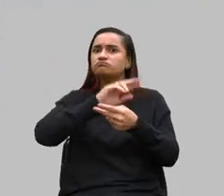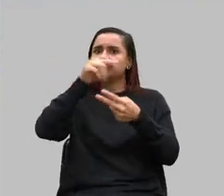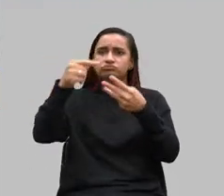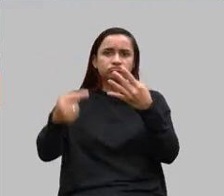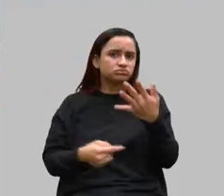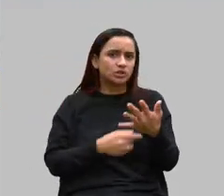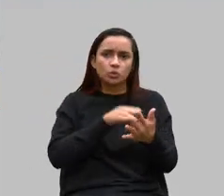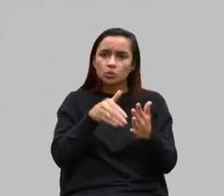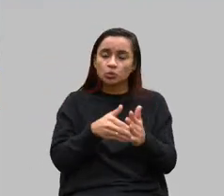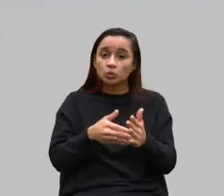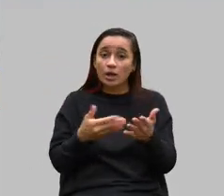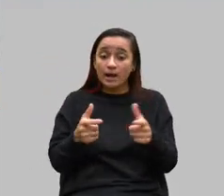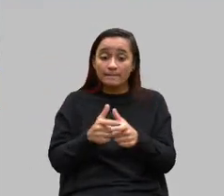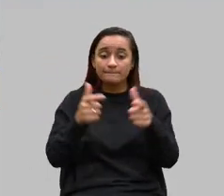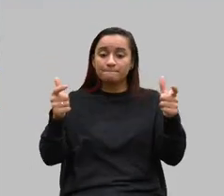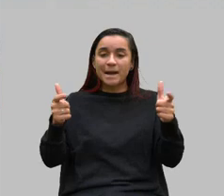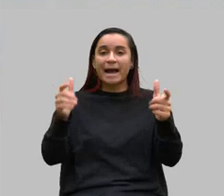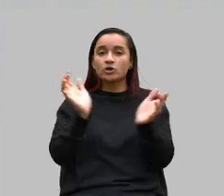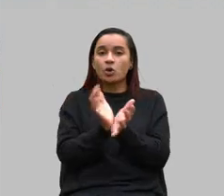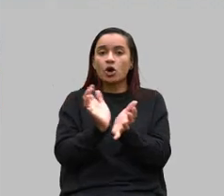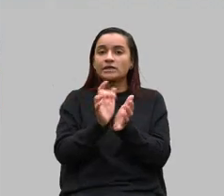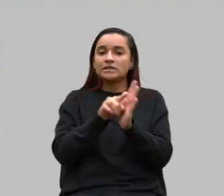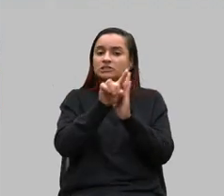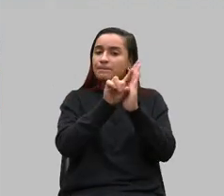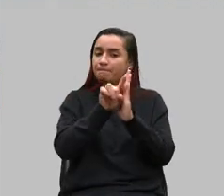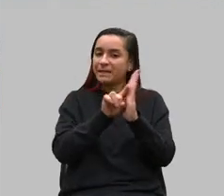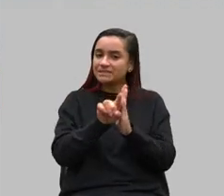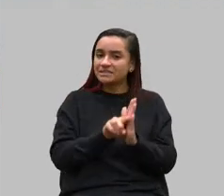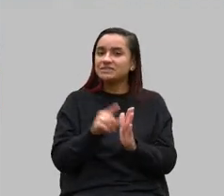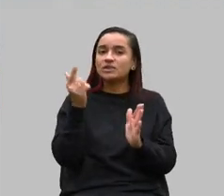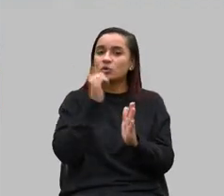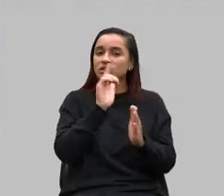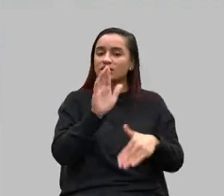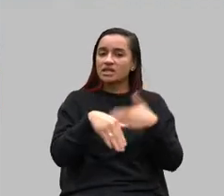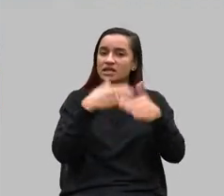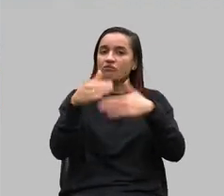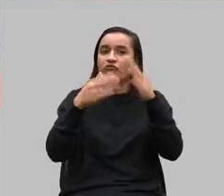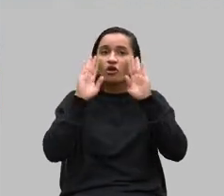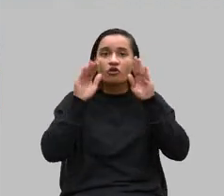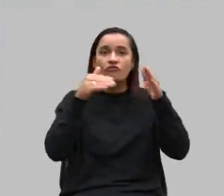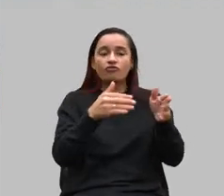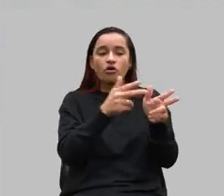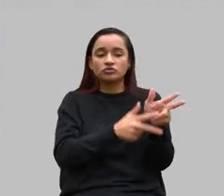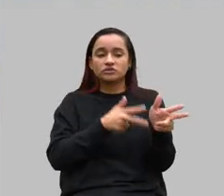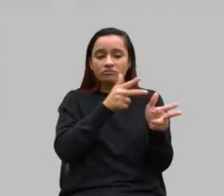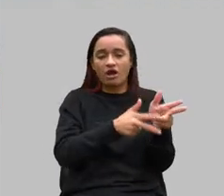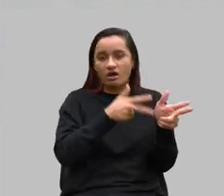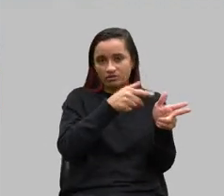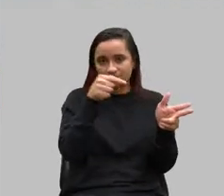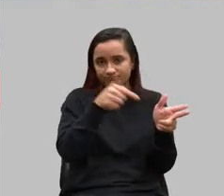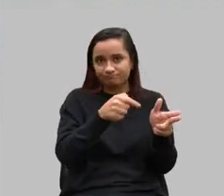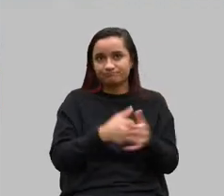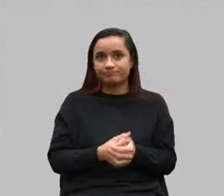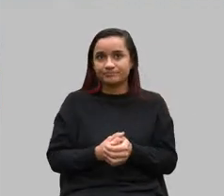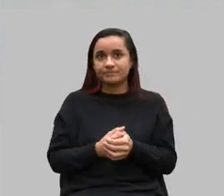orgulho Mineiro de voltado pro desenho Ferroviário